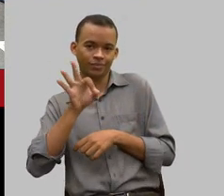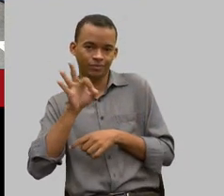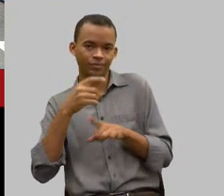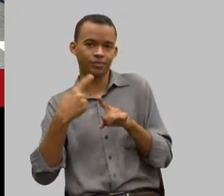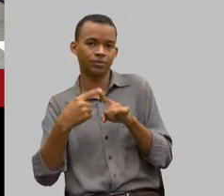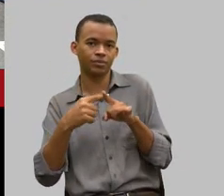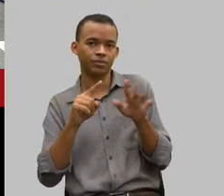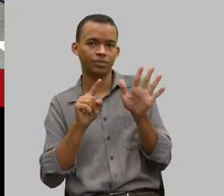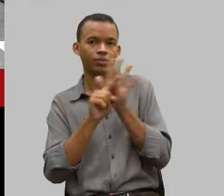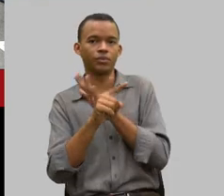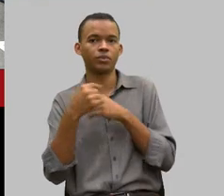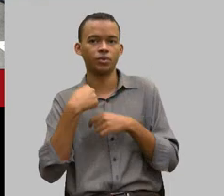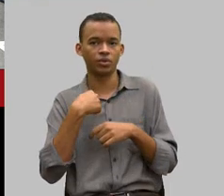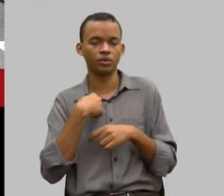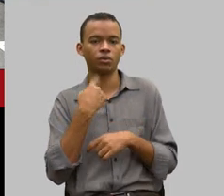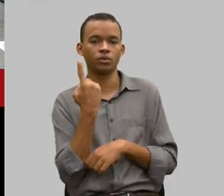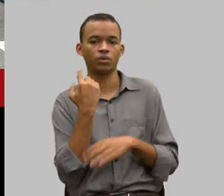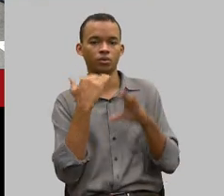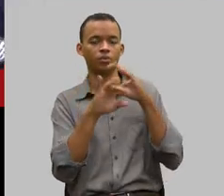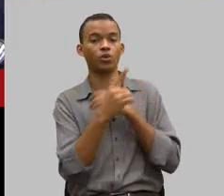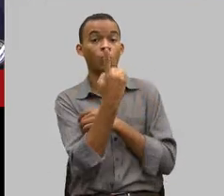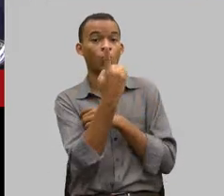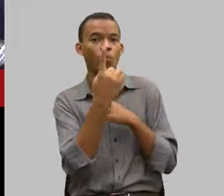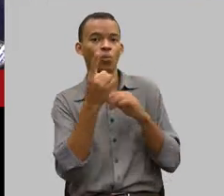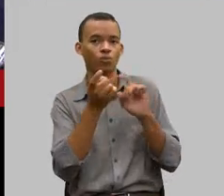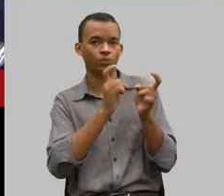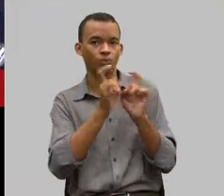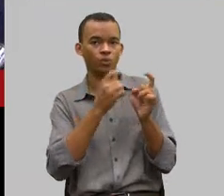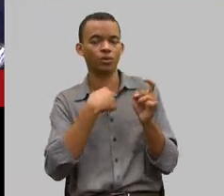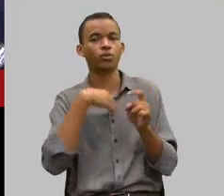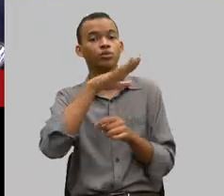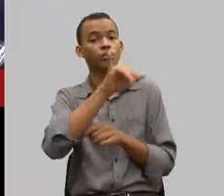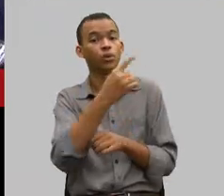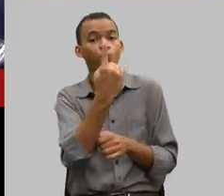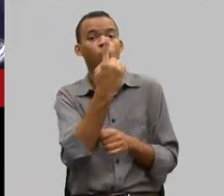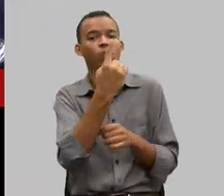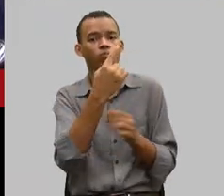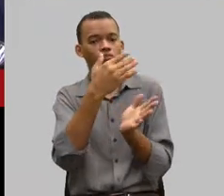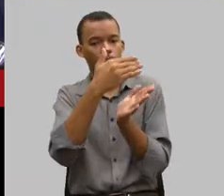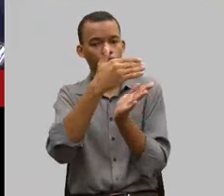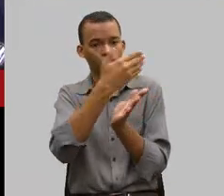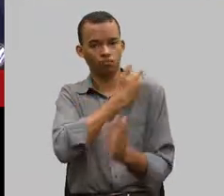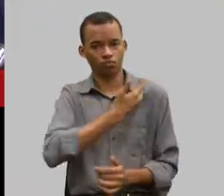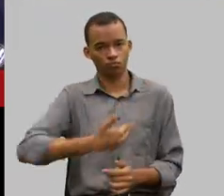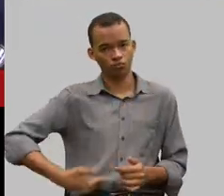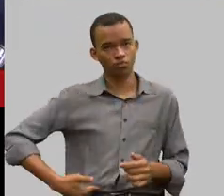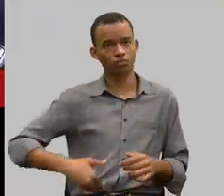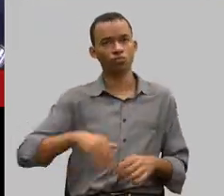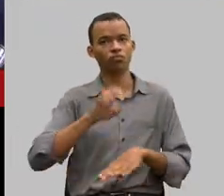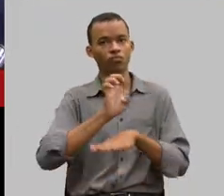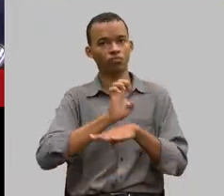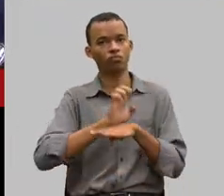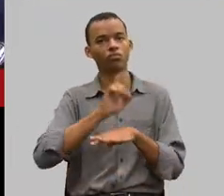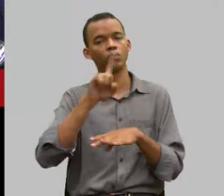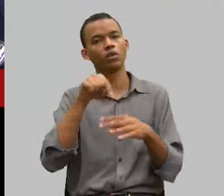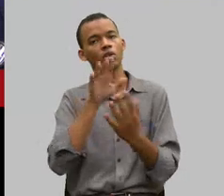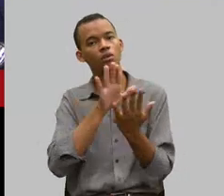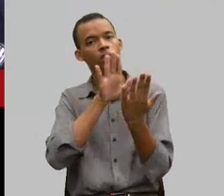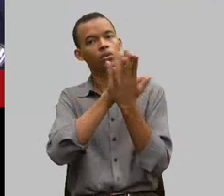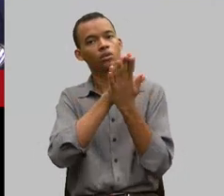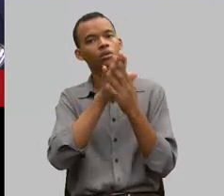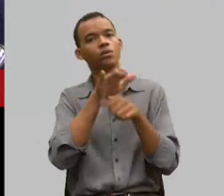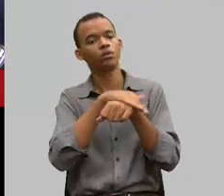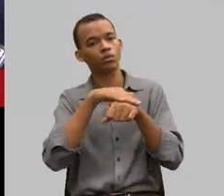que Eu encaminhei que foi o único eu pedi uma reunião com o governador do Estado uma uma reunião que foi para tratar sobre a